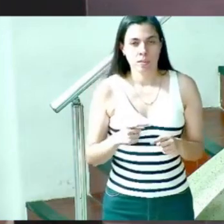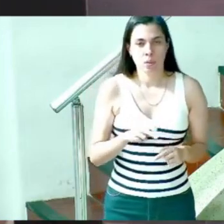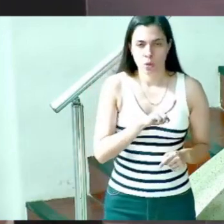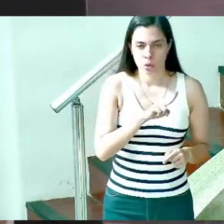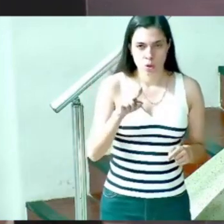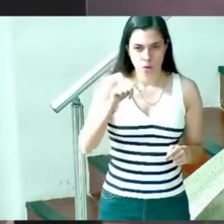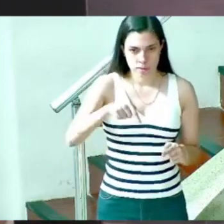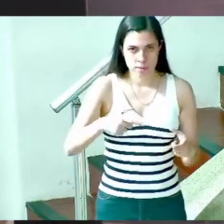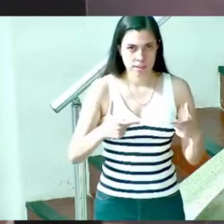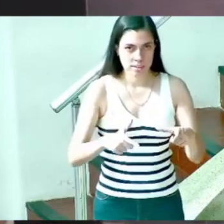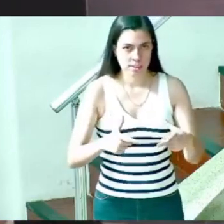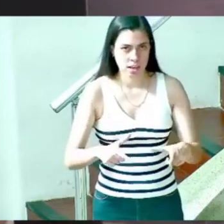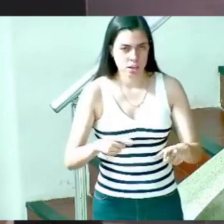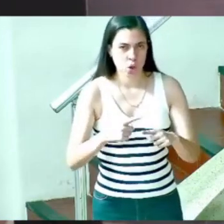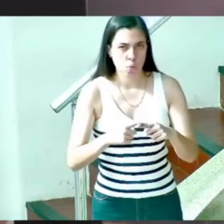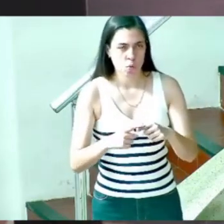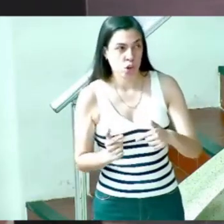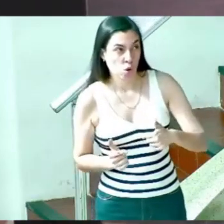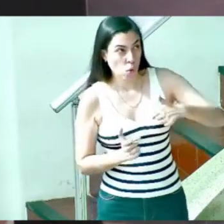meio de nós ou não?